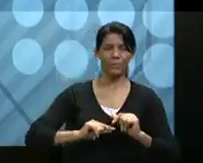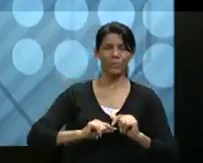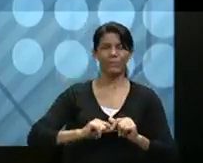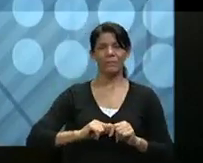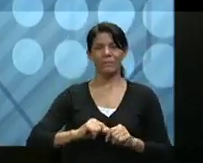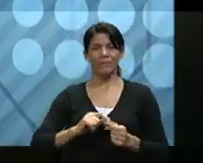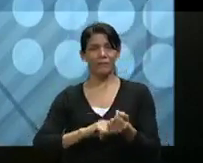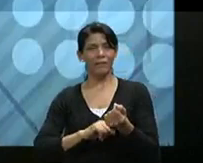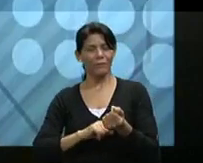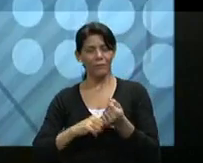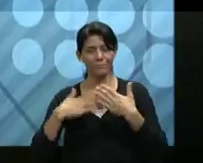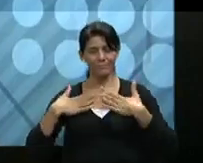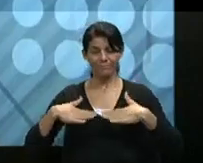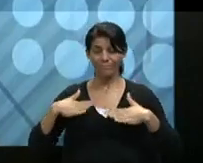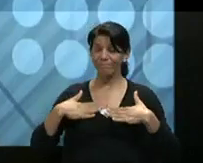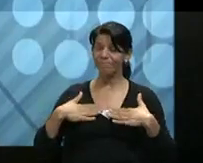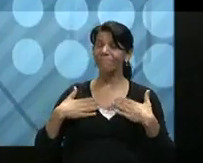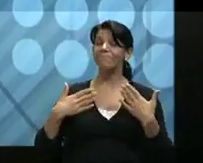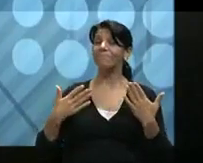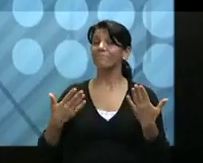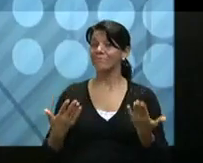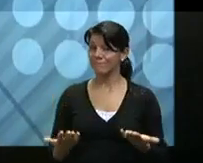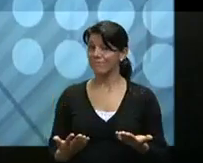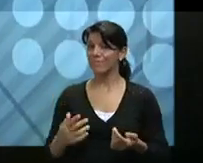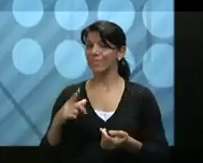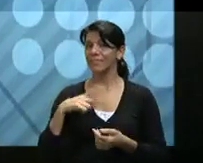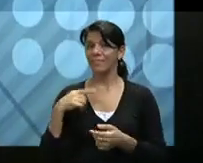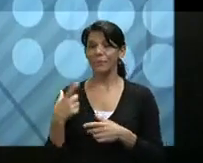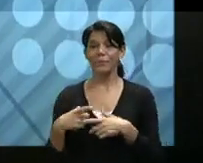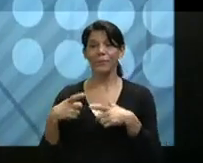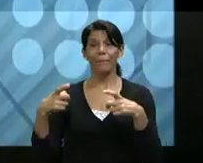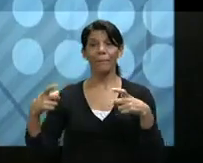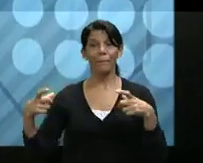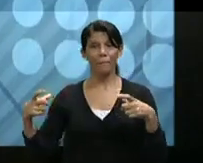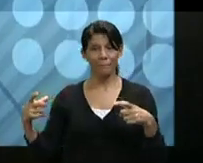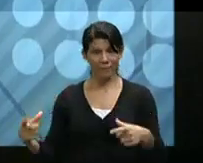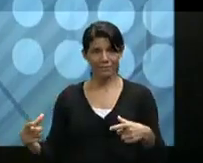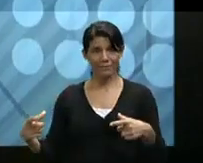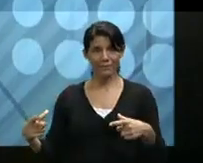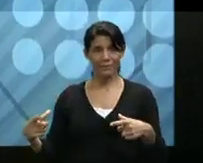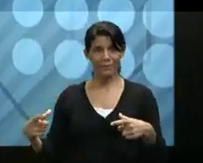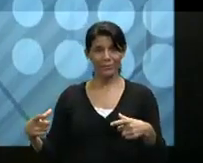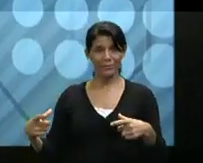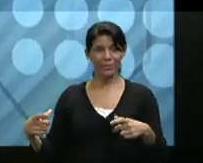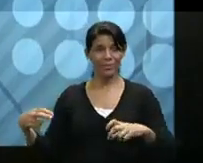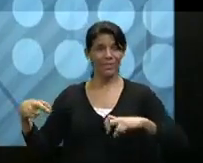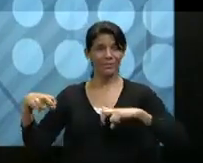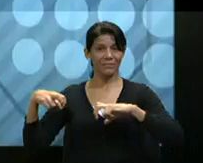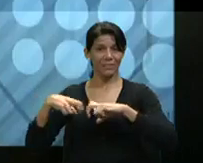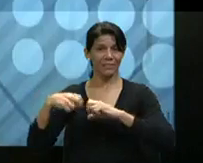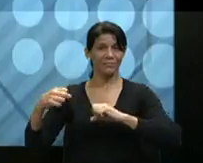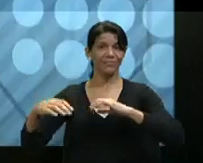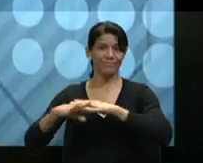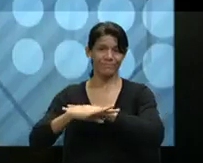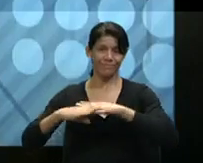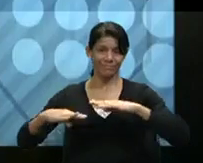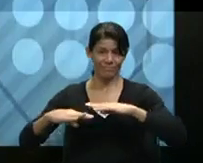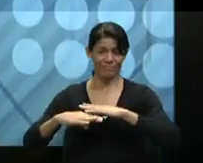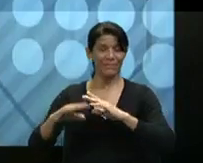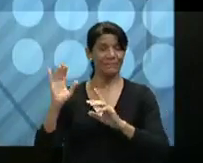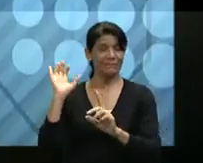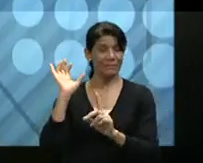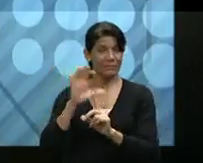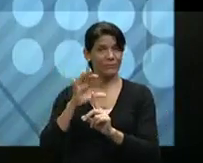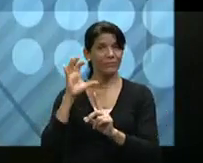para relaxar. Enquanto isso, nós temos o aumento da quantidade de acidentes de trânsito que